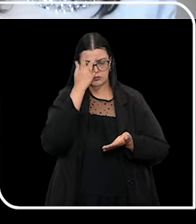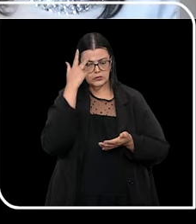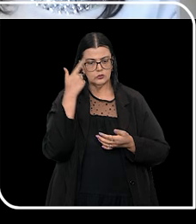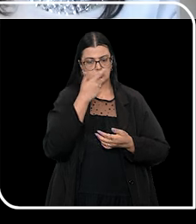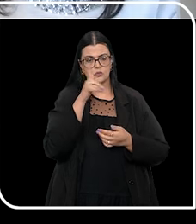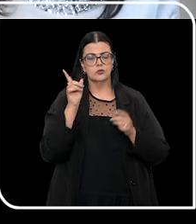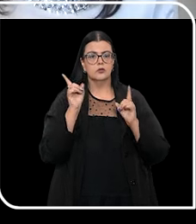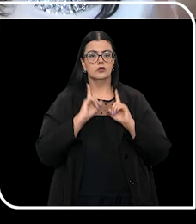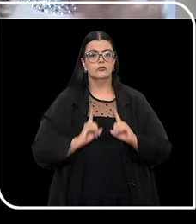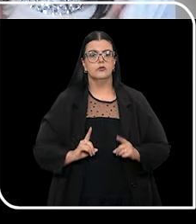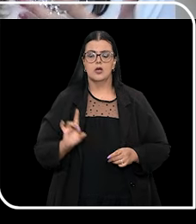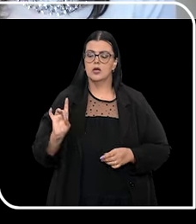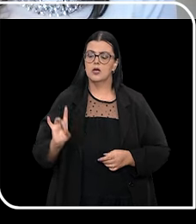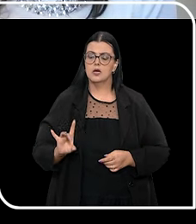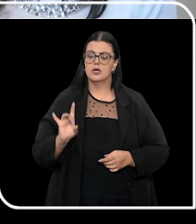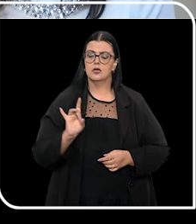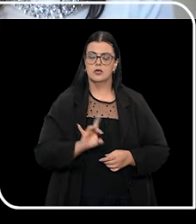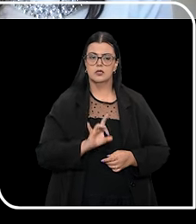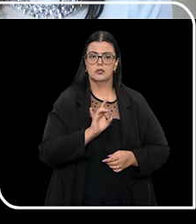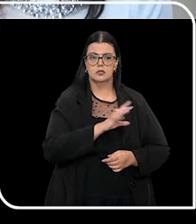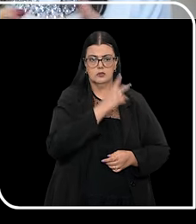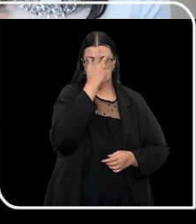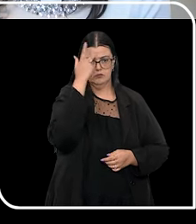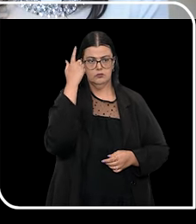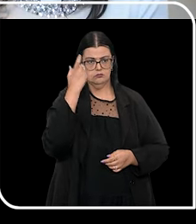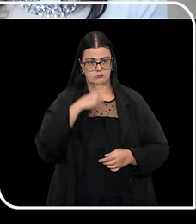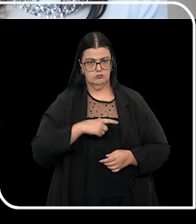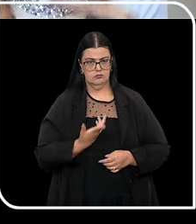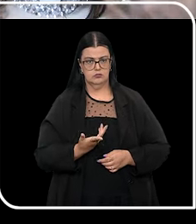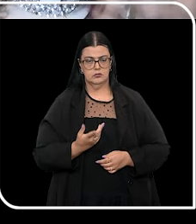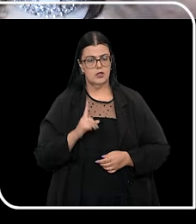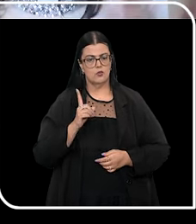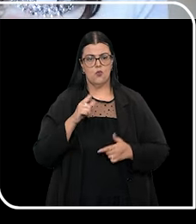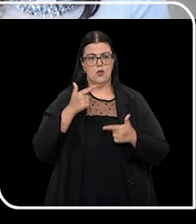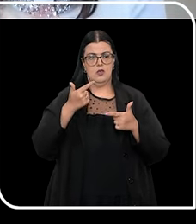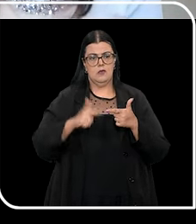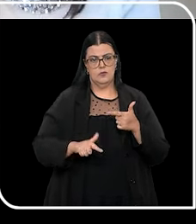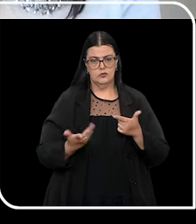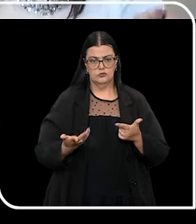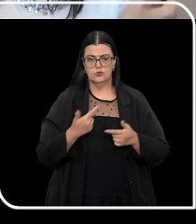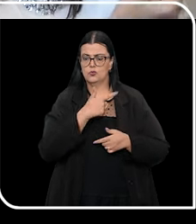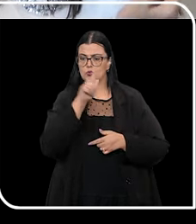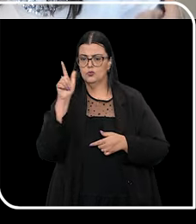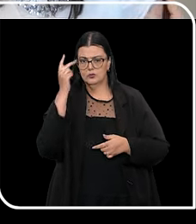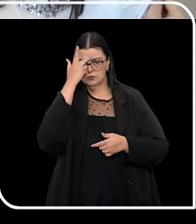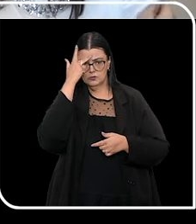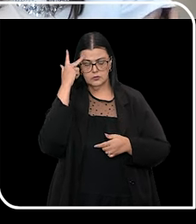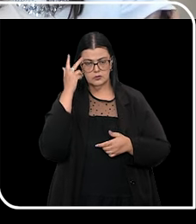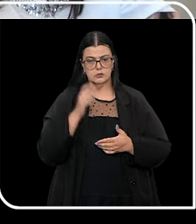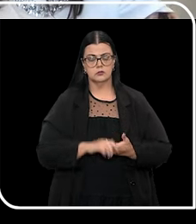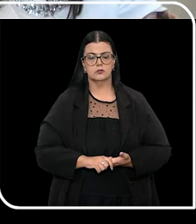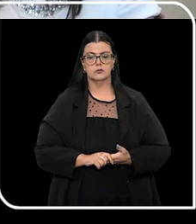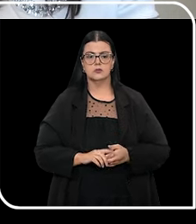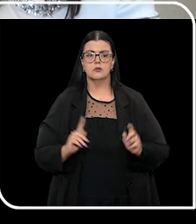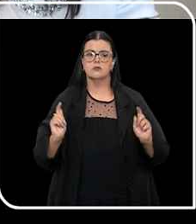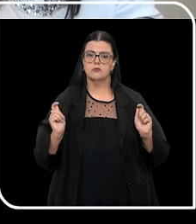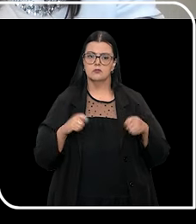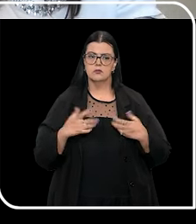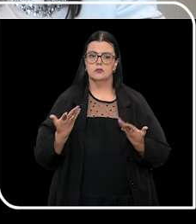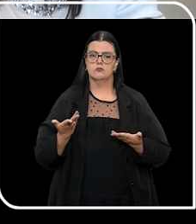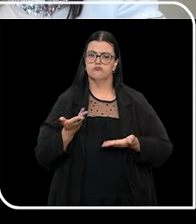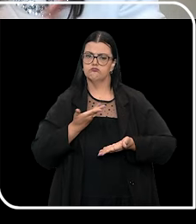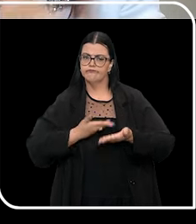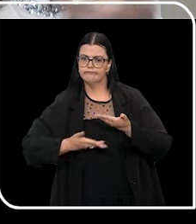pessoas com deficiência e cada pessoa é única Então o que eu sei sobre aquilo não vai se repetir para outra pessoa então cabe a nós